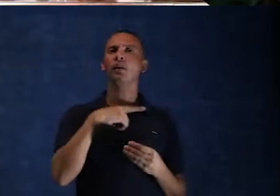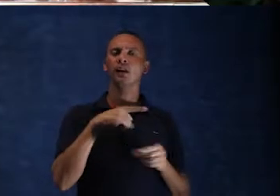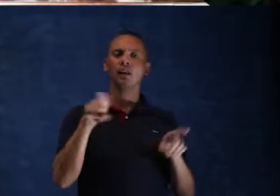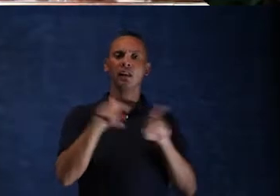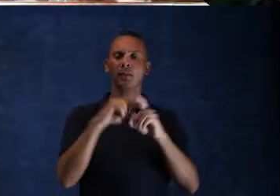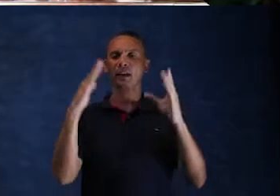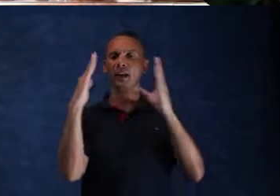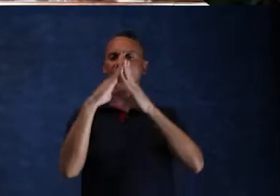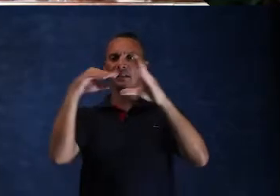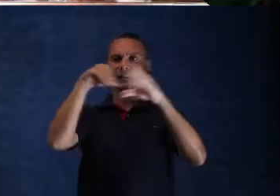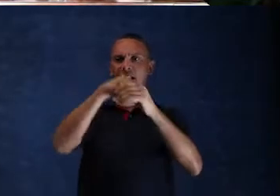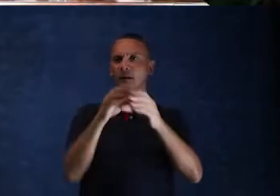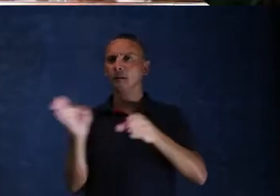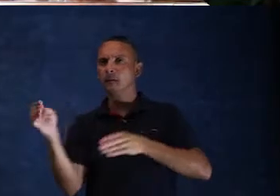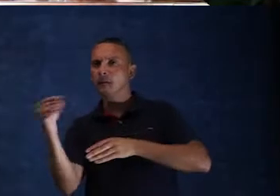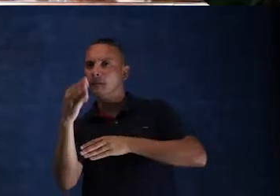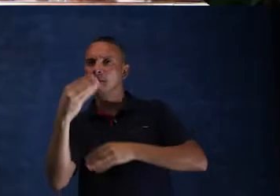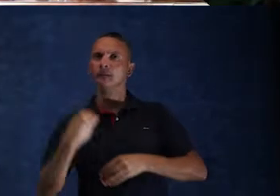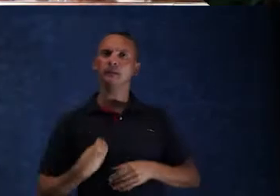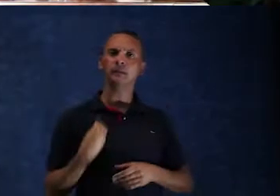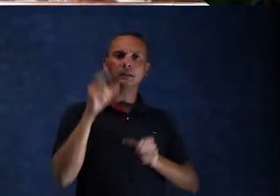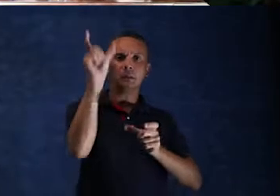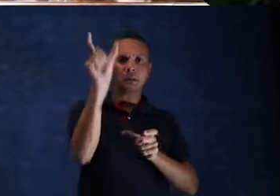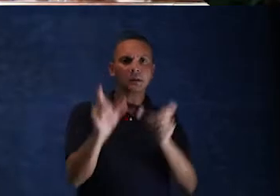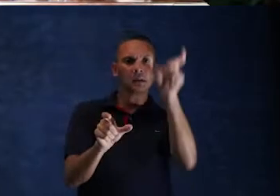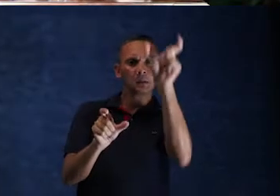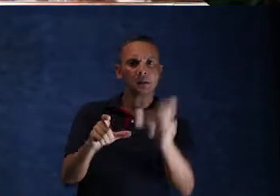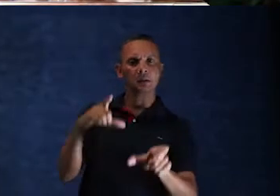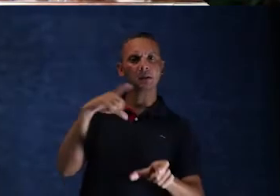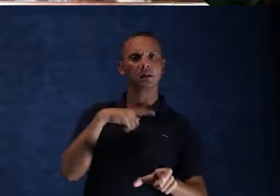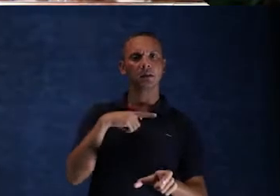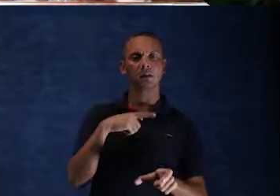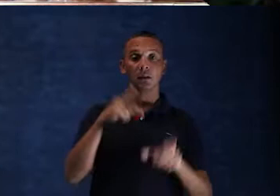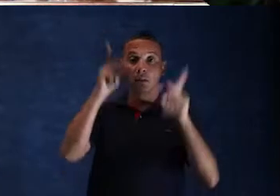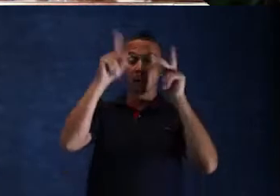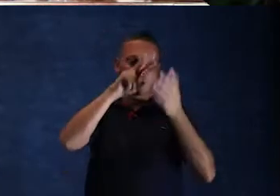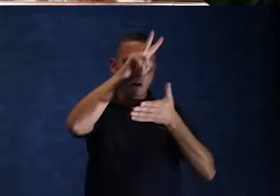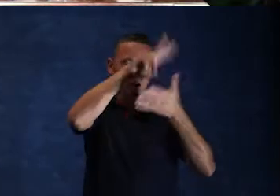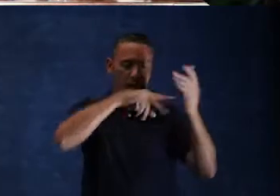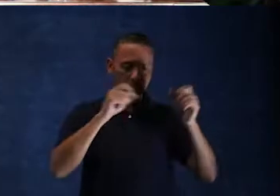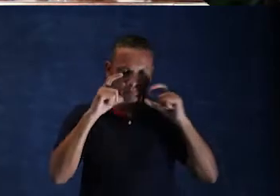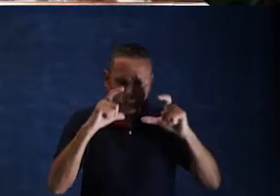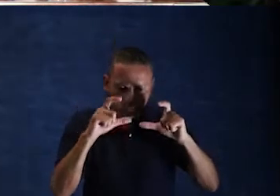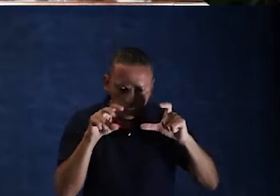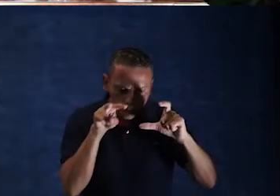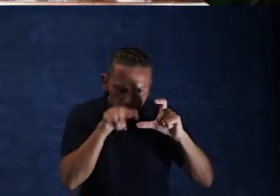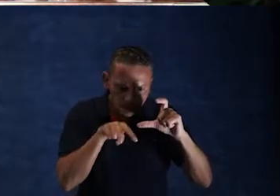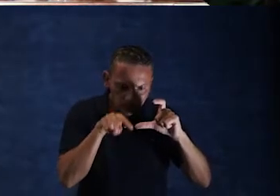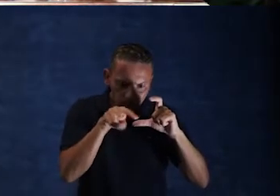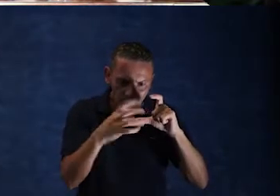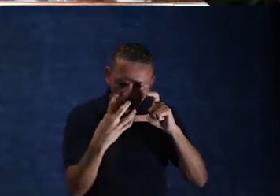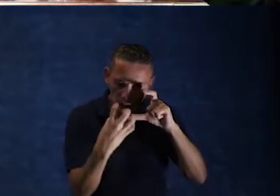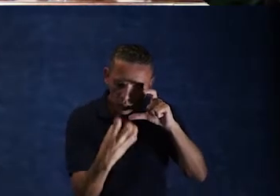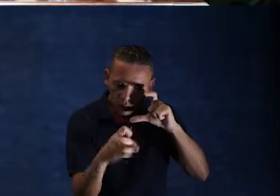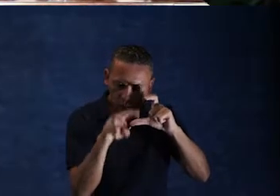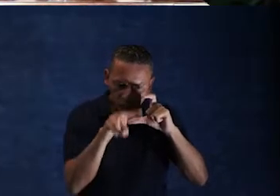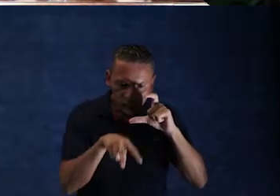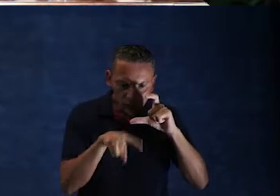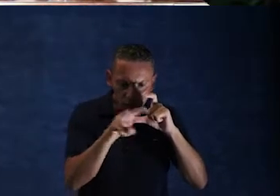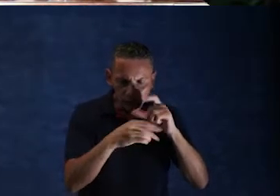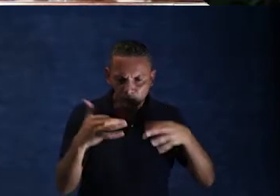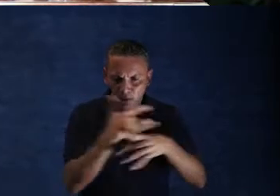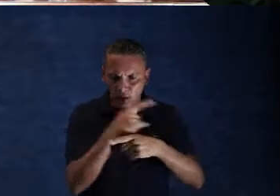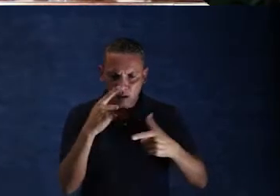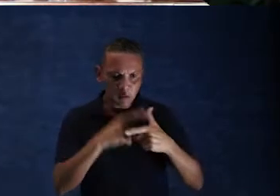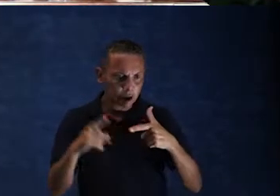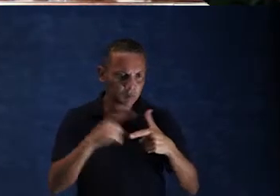interior das casas e das vidas dos personagens, o leitor se verá preso numa cidade de intrigas. No primeiro plano, a